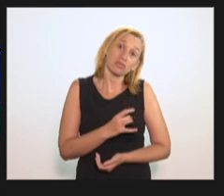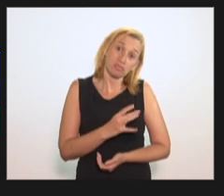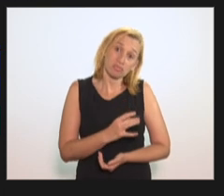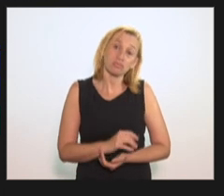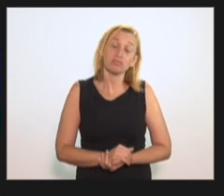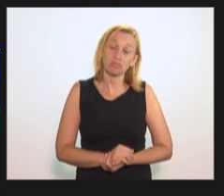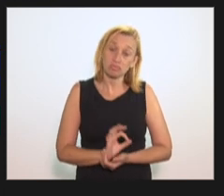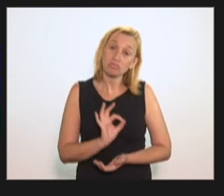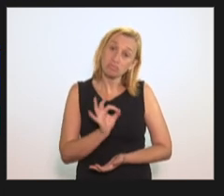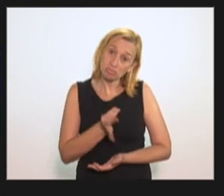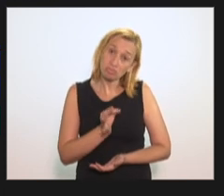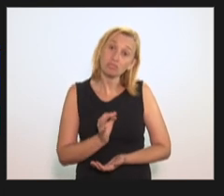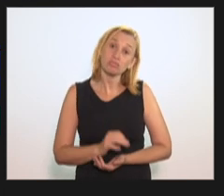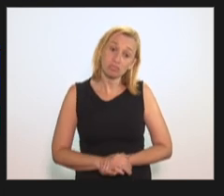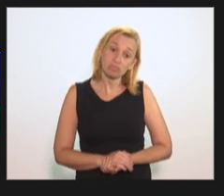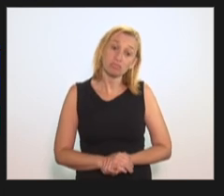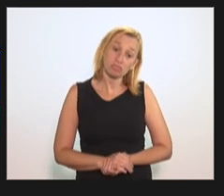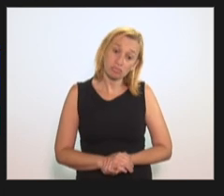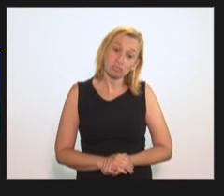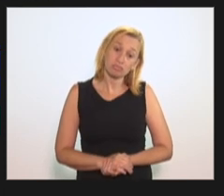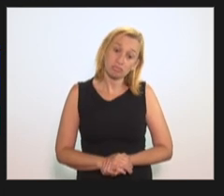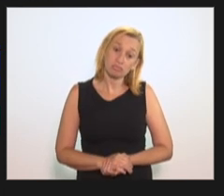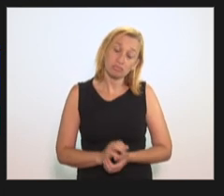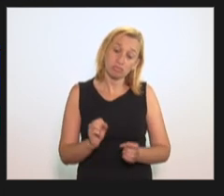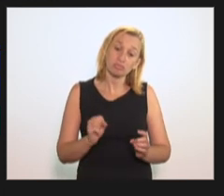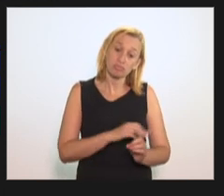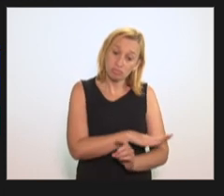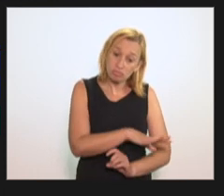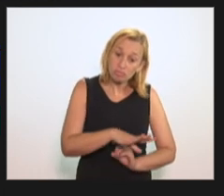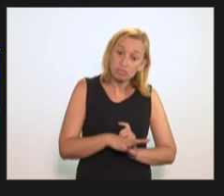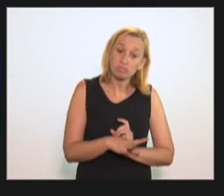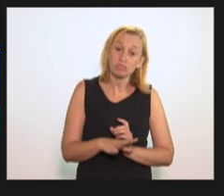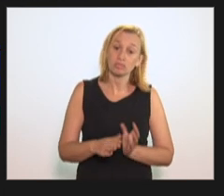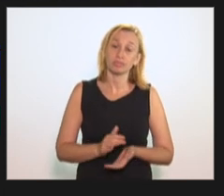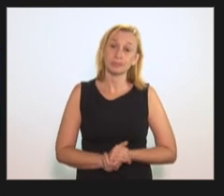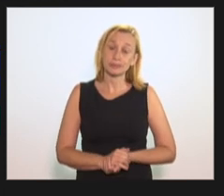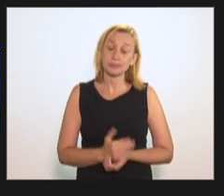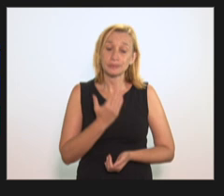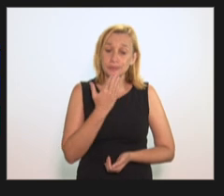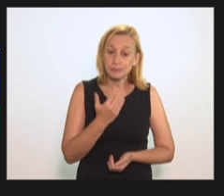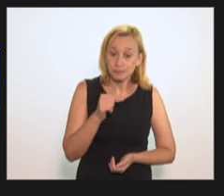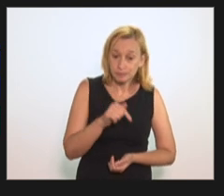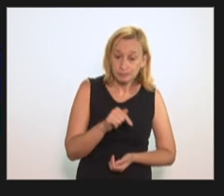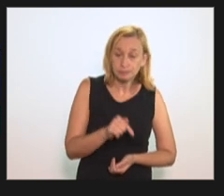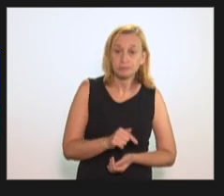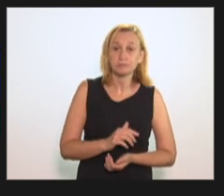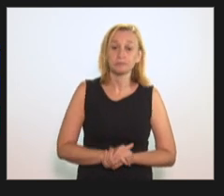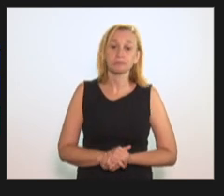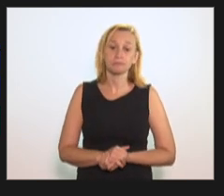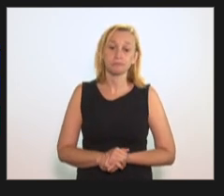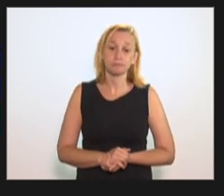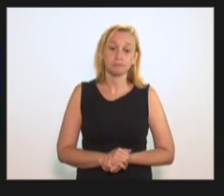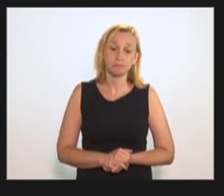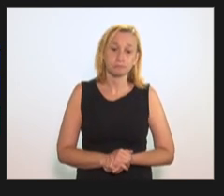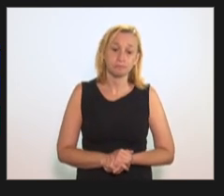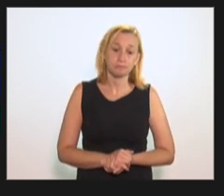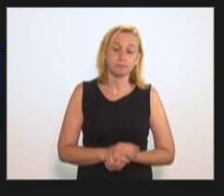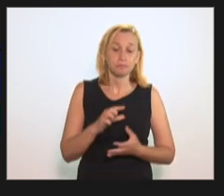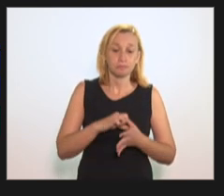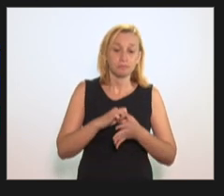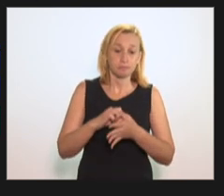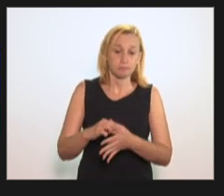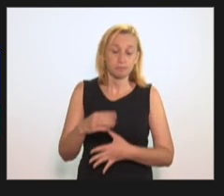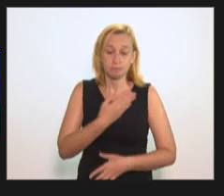obviamente uma apreensão em toda a sociedade então eu faço esse apelo aqui a nossa presidenta Marca Prost ao líder do